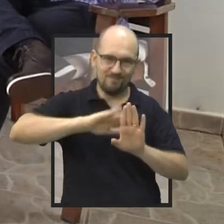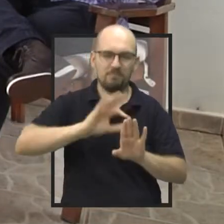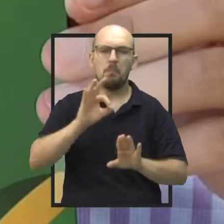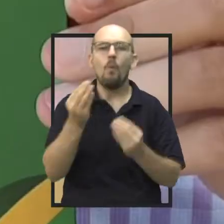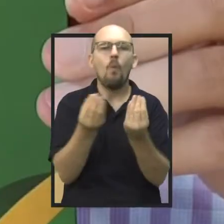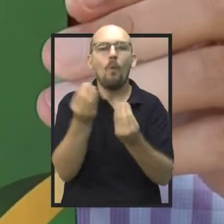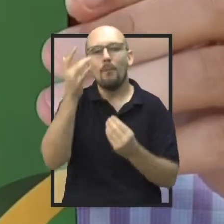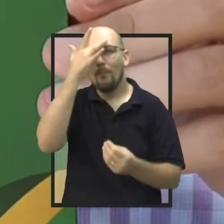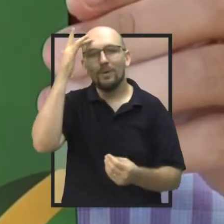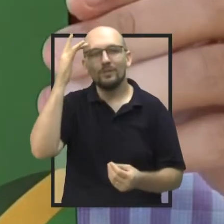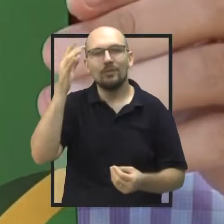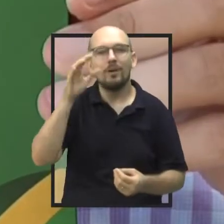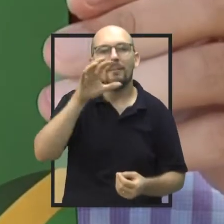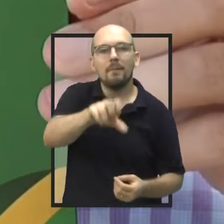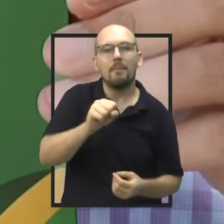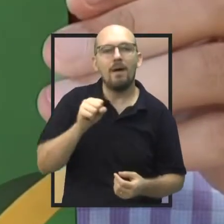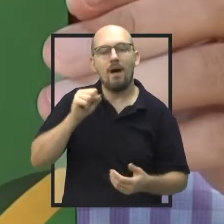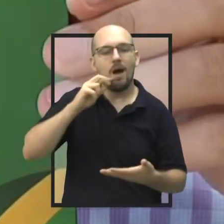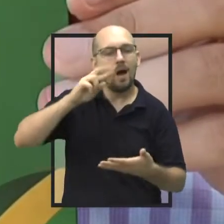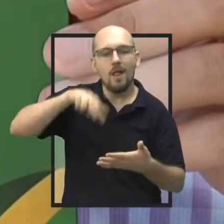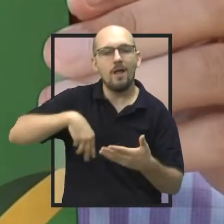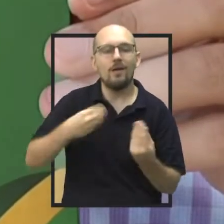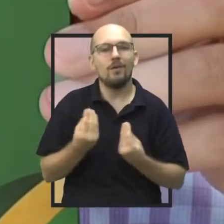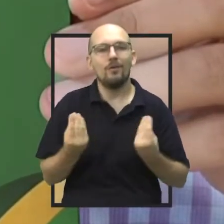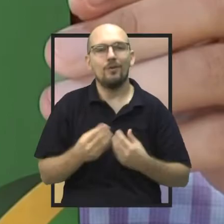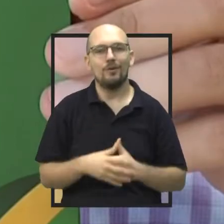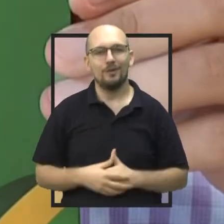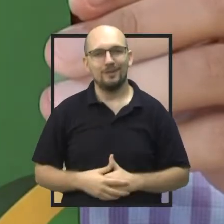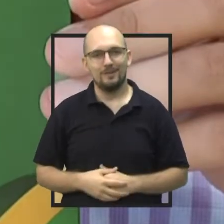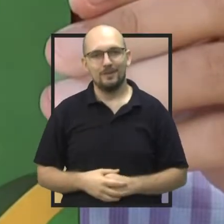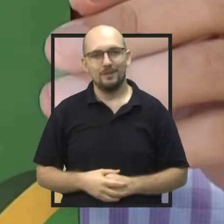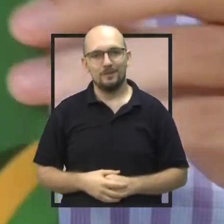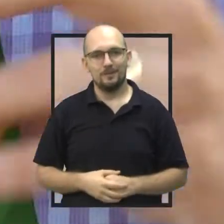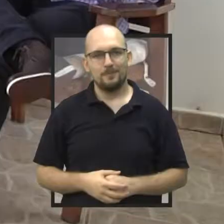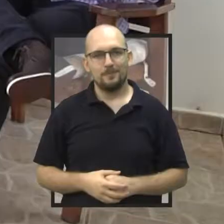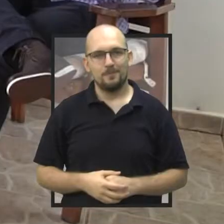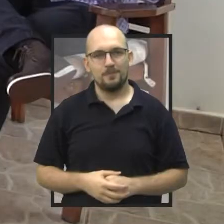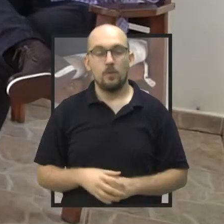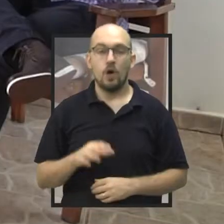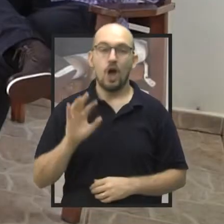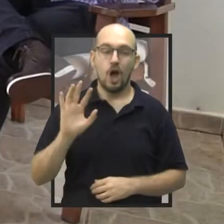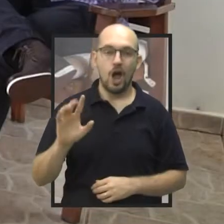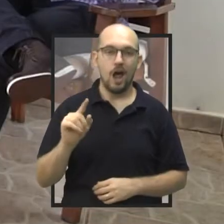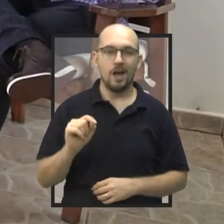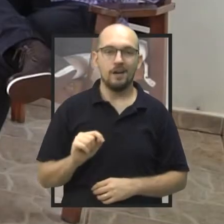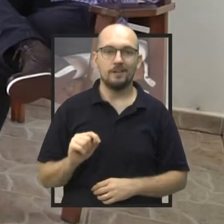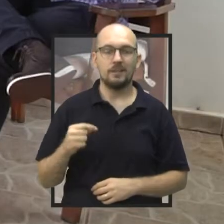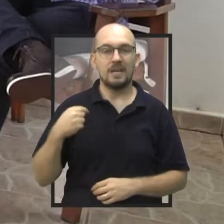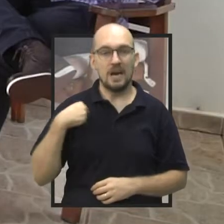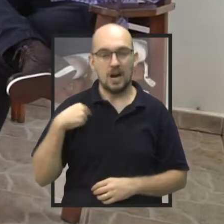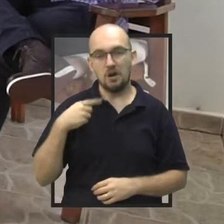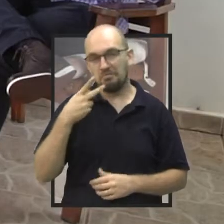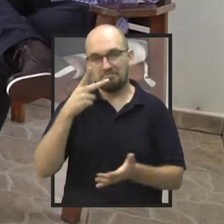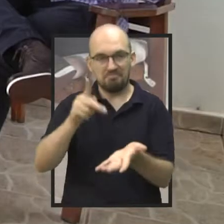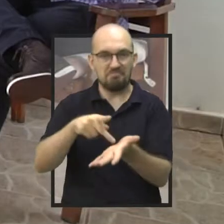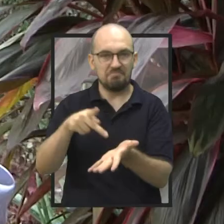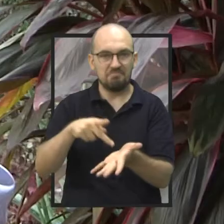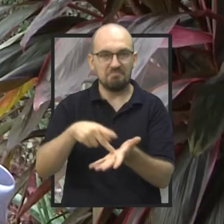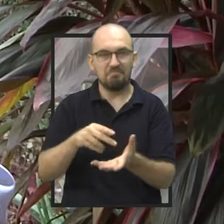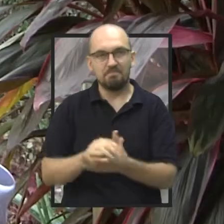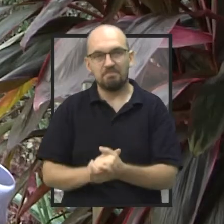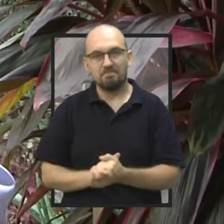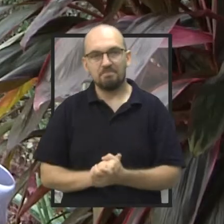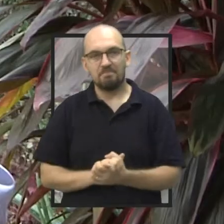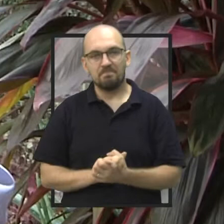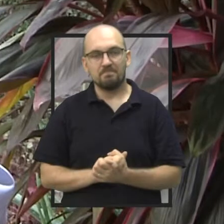pode fazer para ter acesso a essa obra aqui? Olha, eu, para ser bem franco para